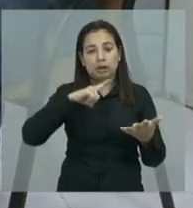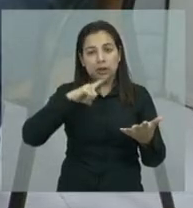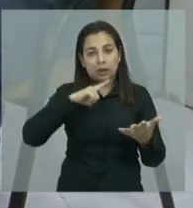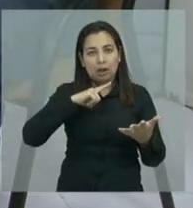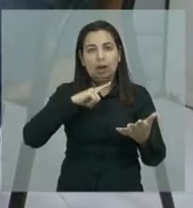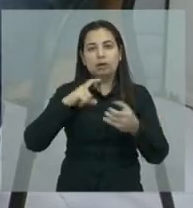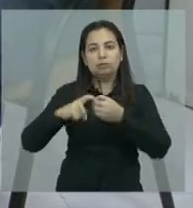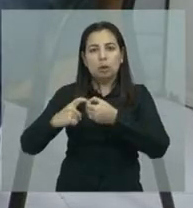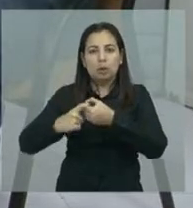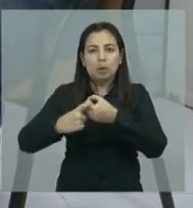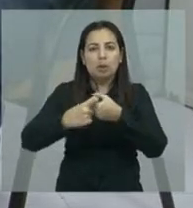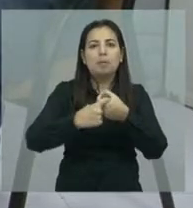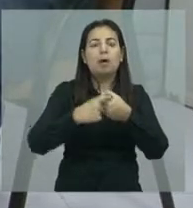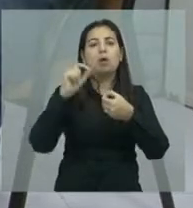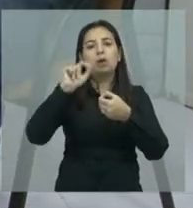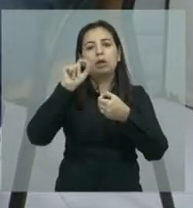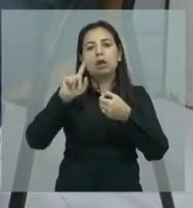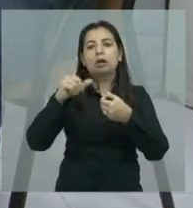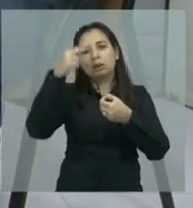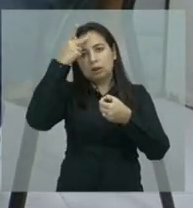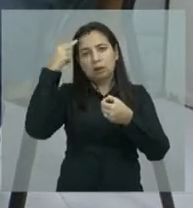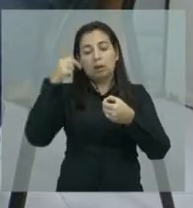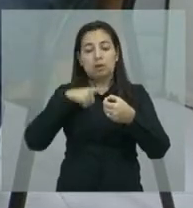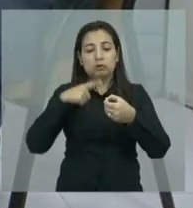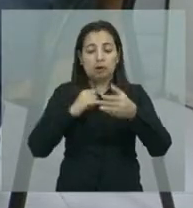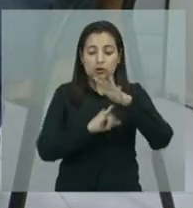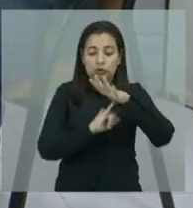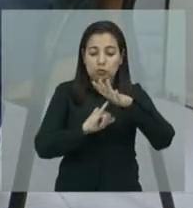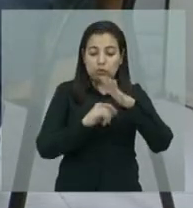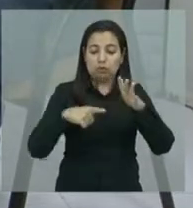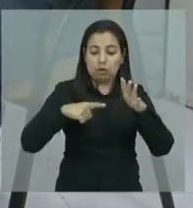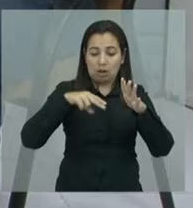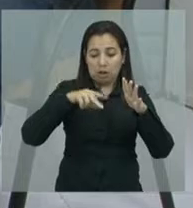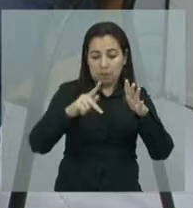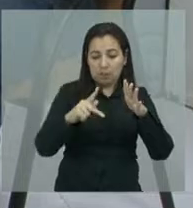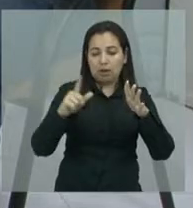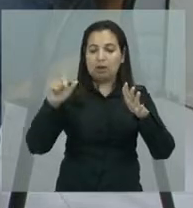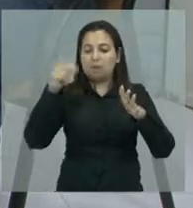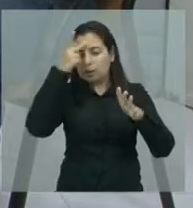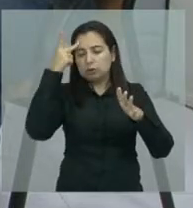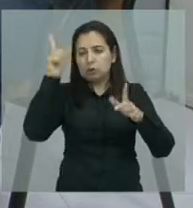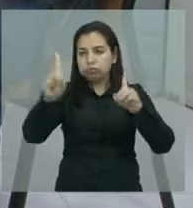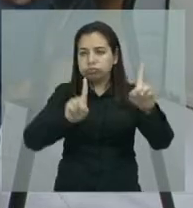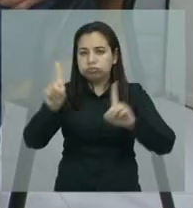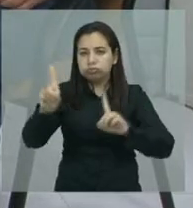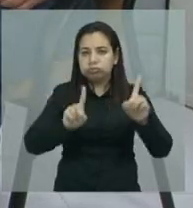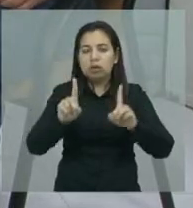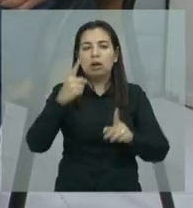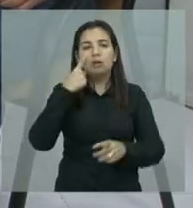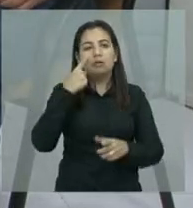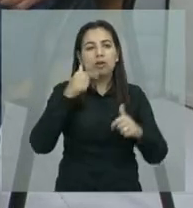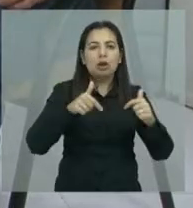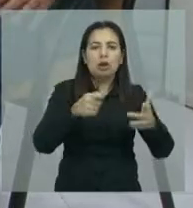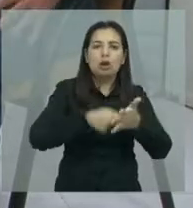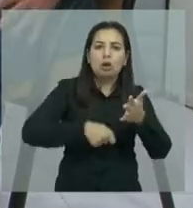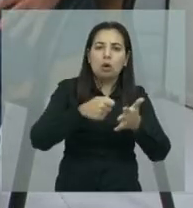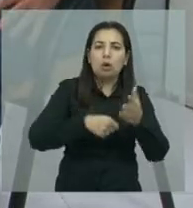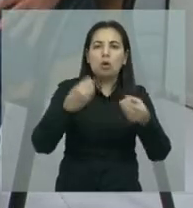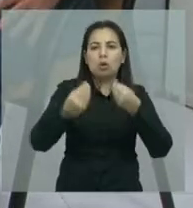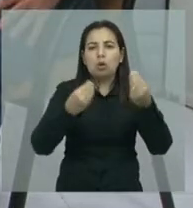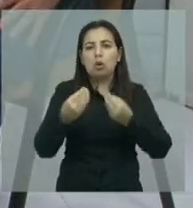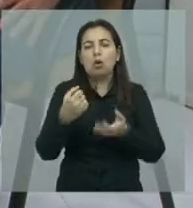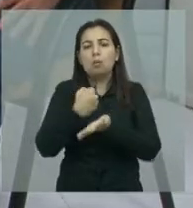pessoas vivendo com HIV/AIDS, certo? Naquela época ainda uma luta muito grande pela medicação, era a nossa